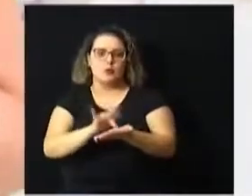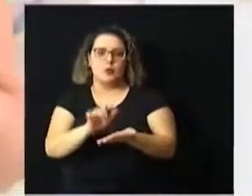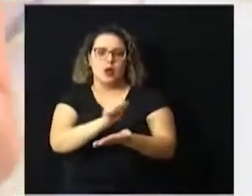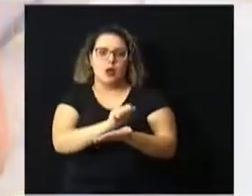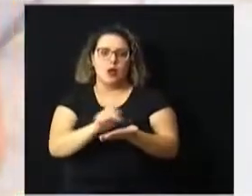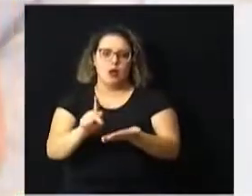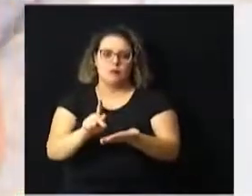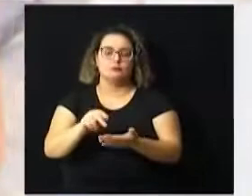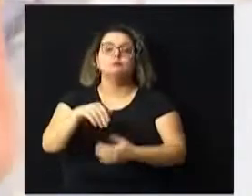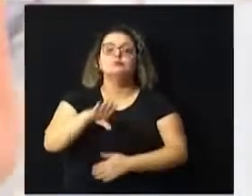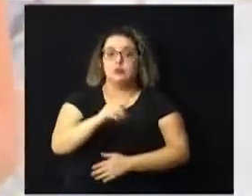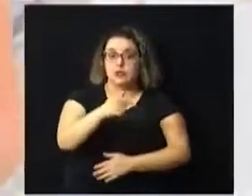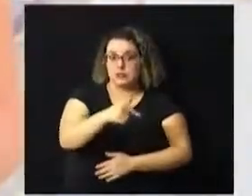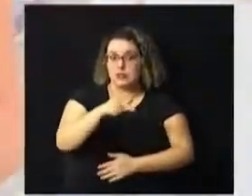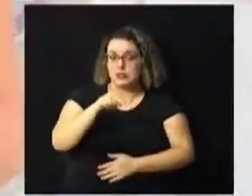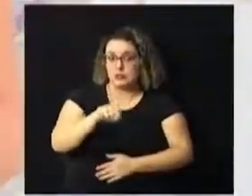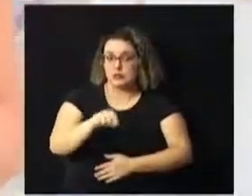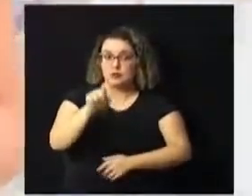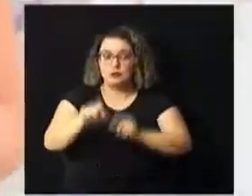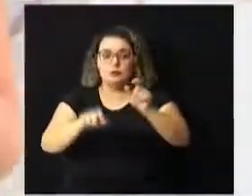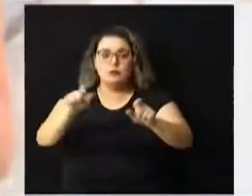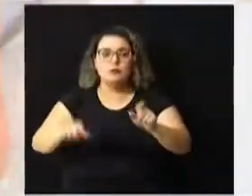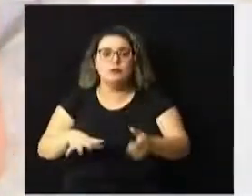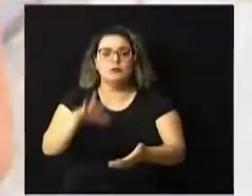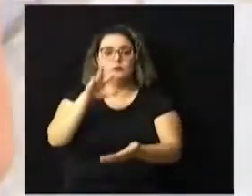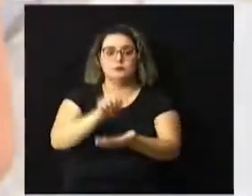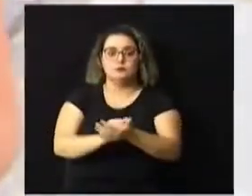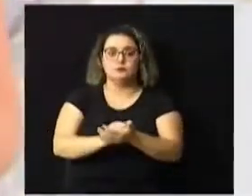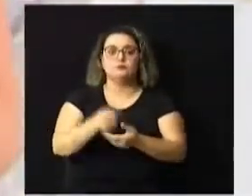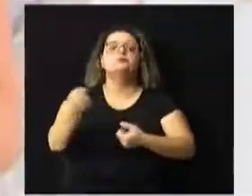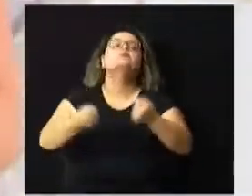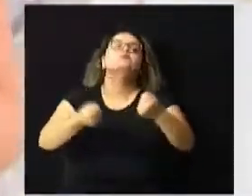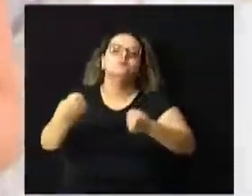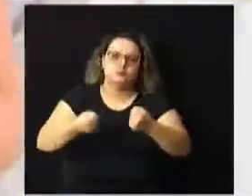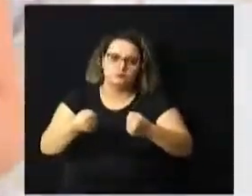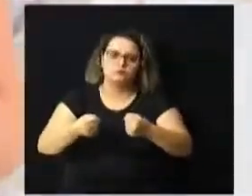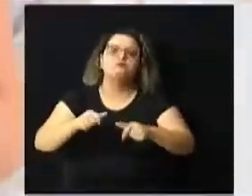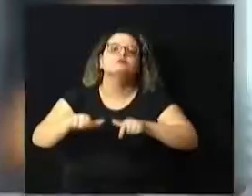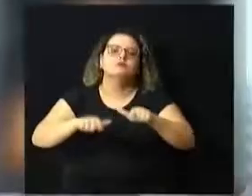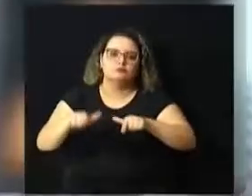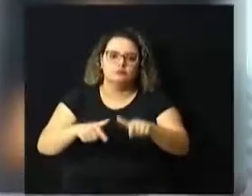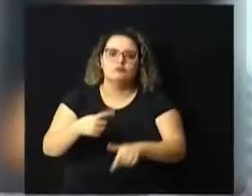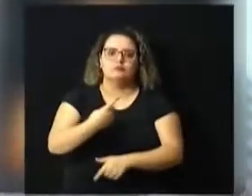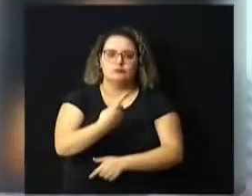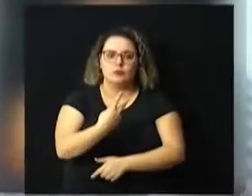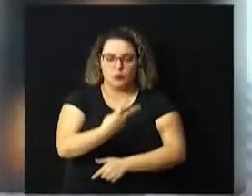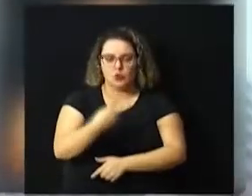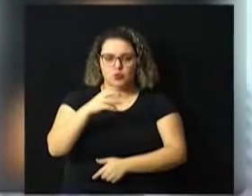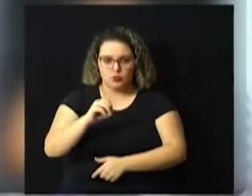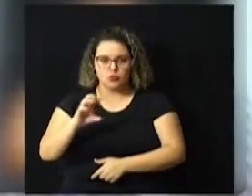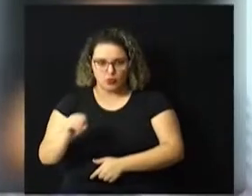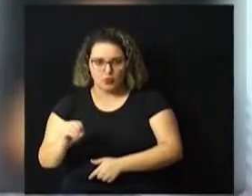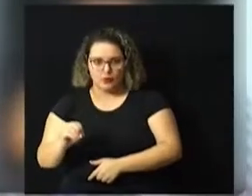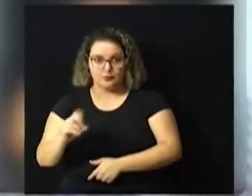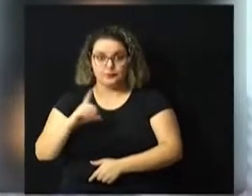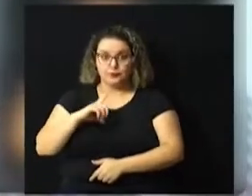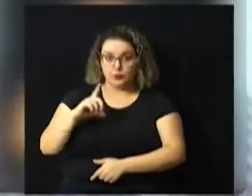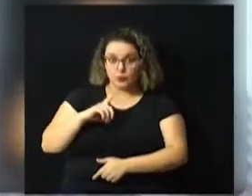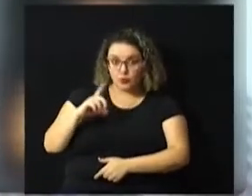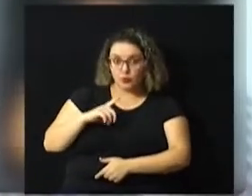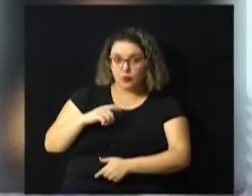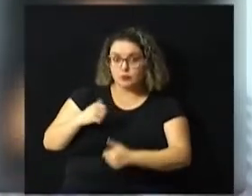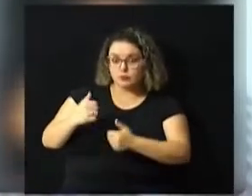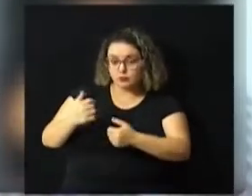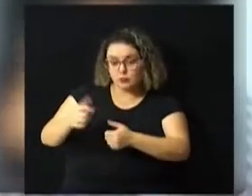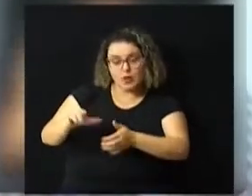momento já são mais de 7.000 pessoas cadastradas e 200 motoristas operando. Nós temos aqui um exemplo muito bem sucedido numa